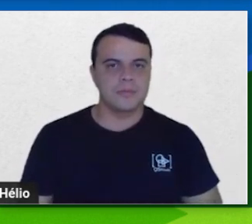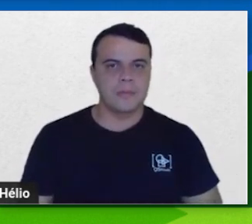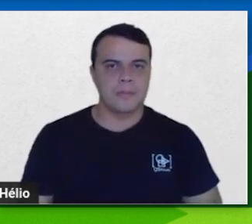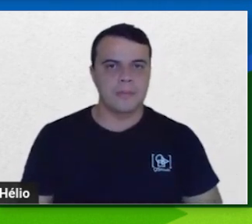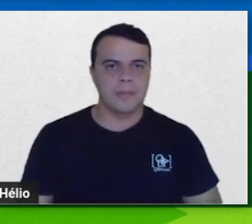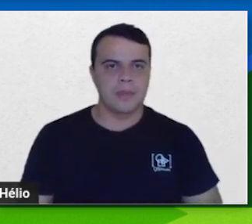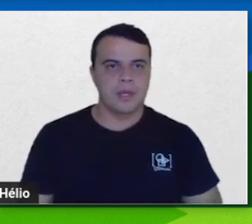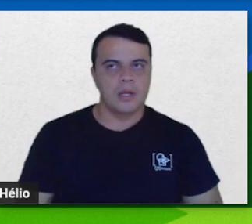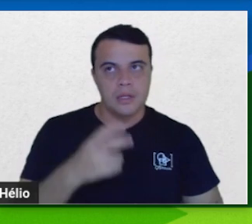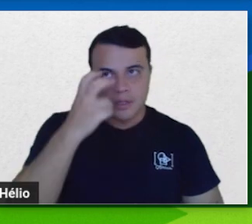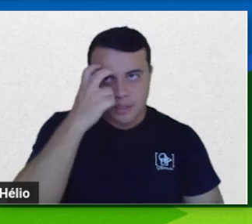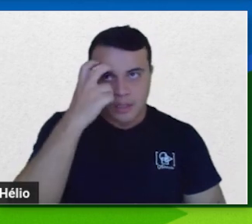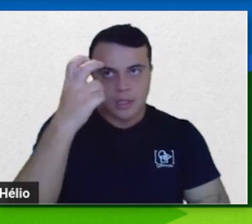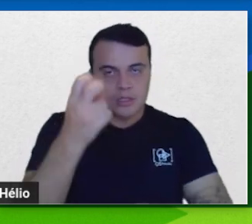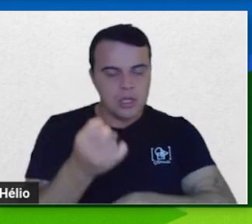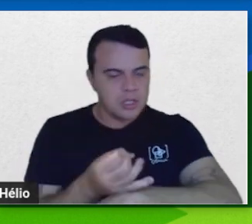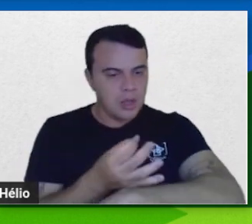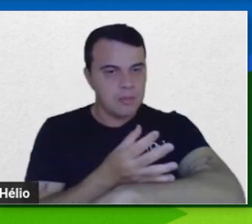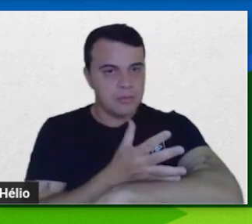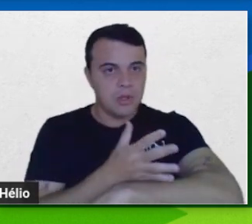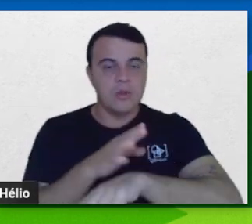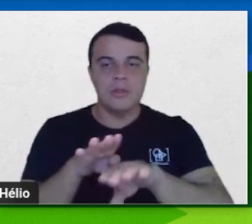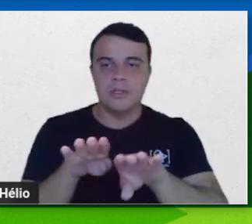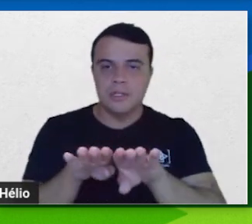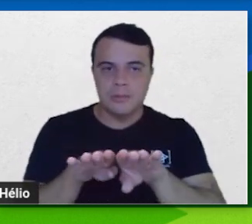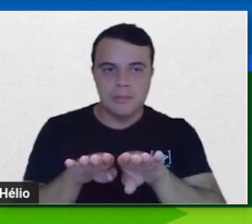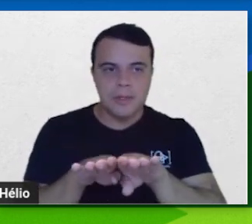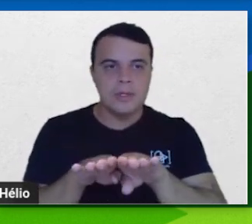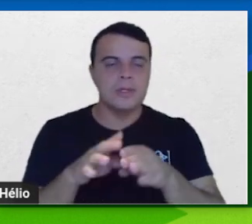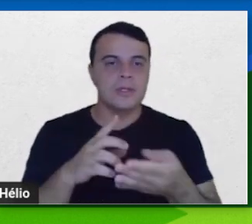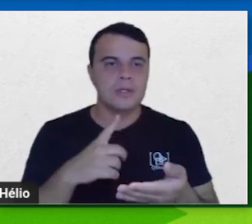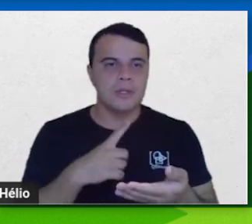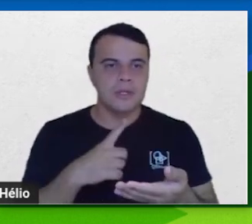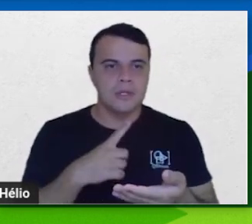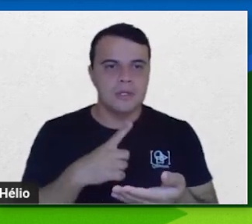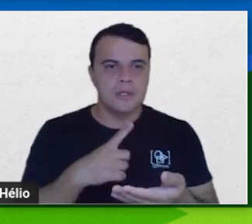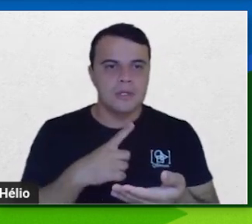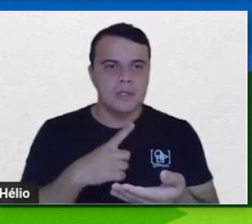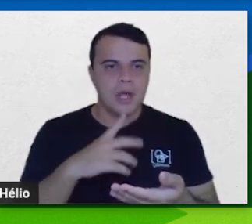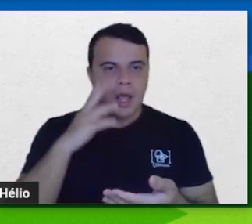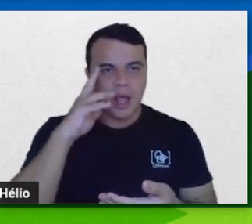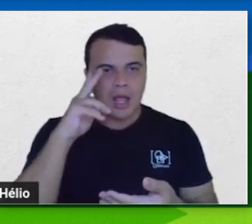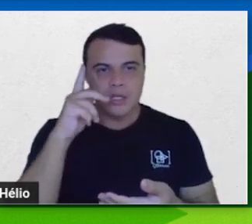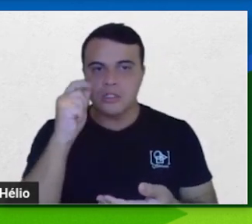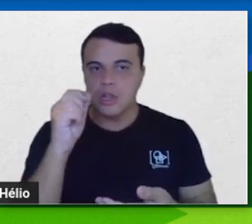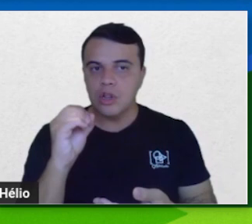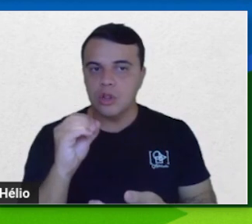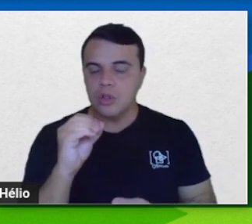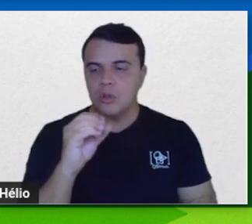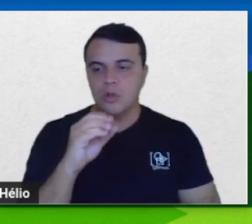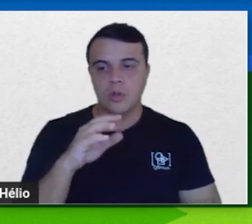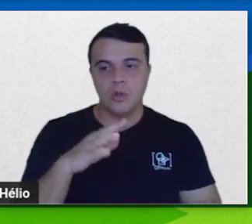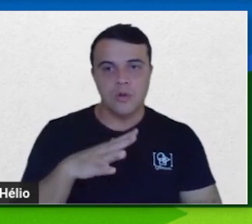a inteligência emocional e de achar novas